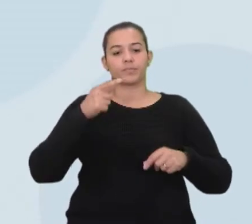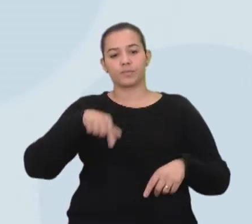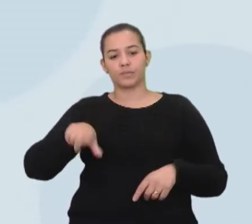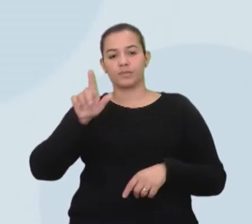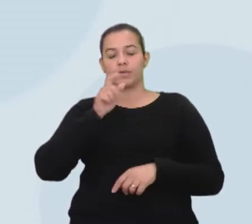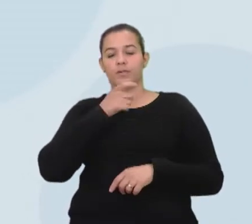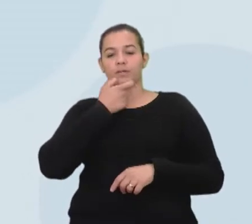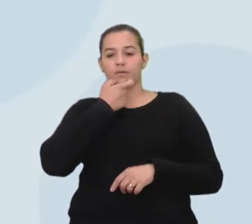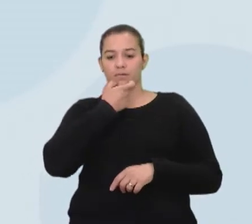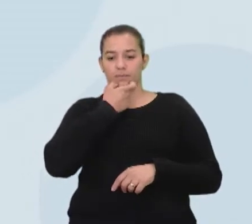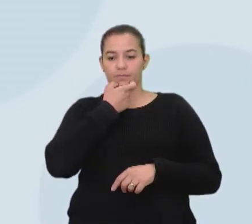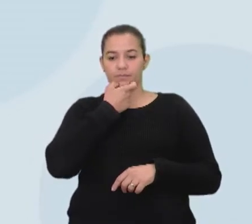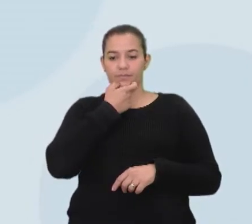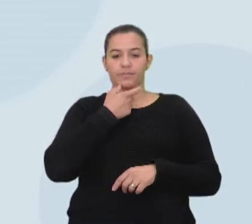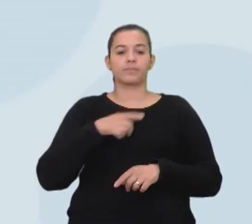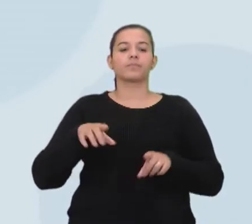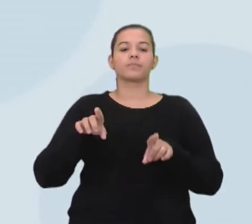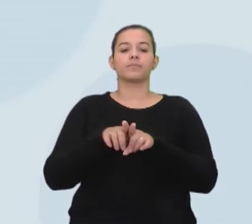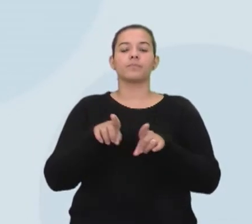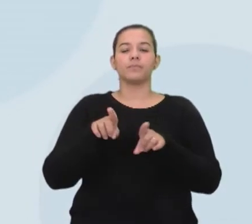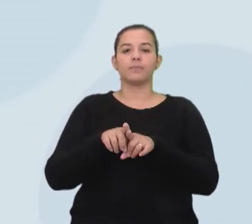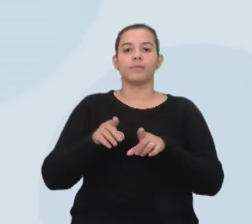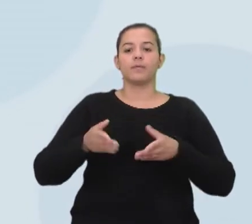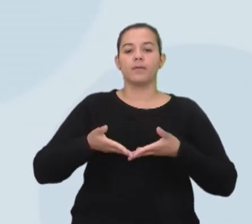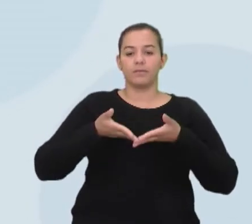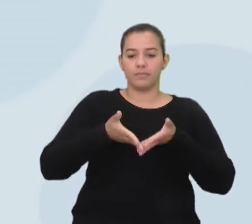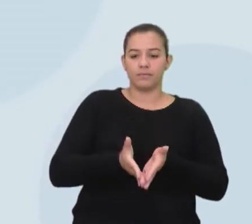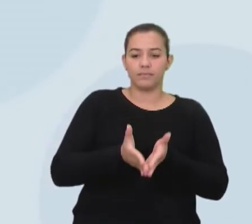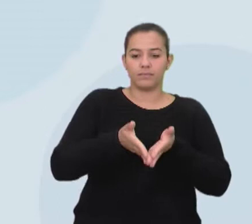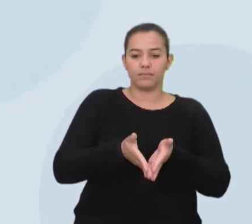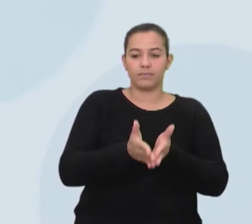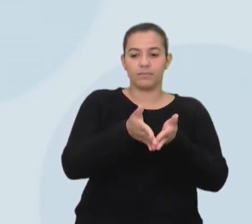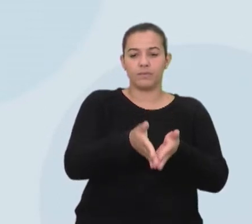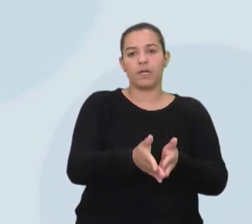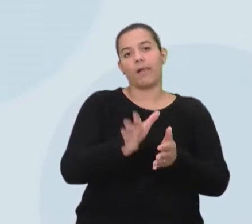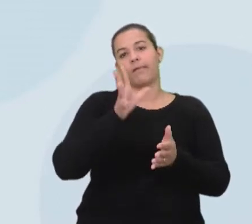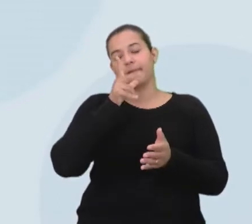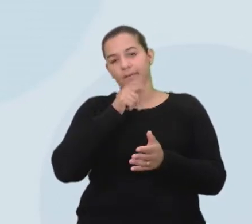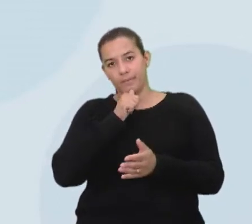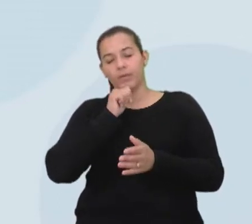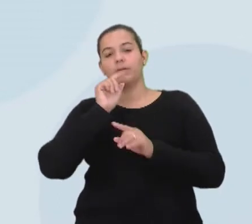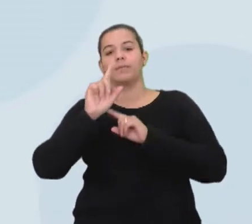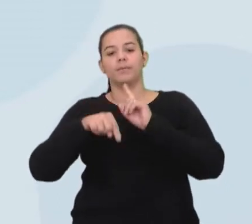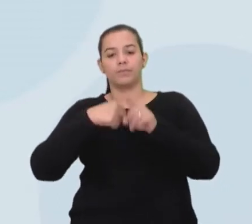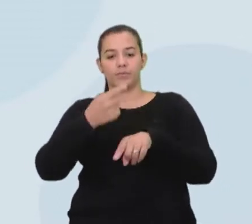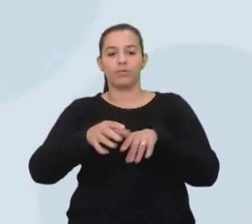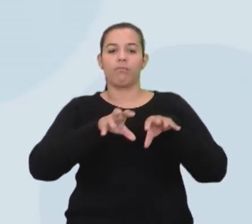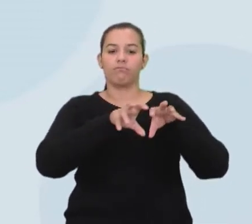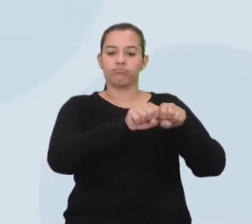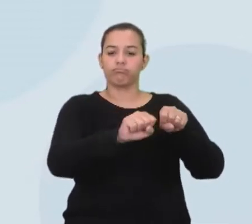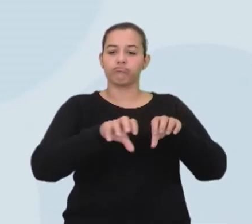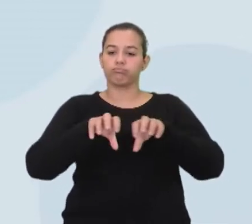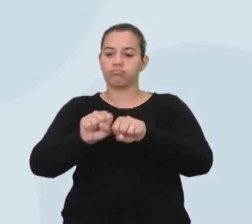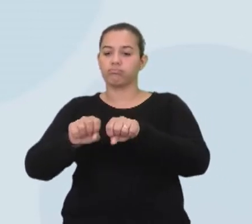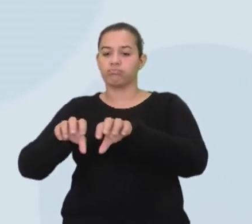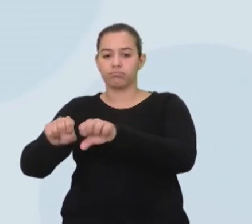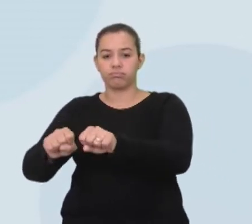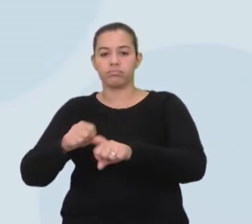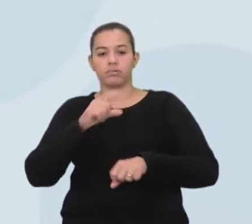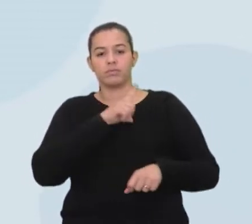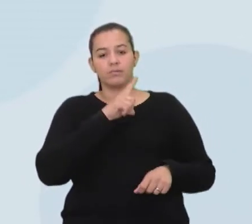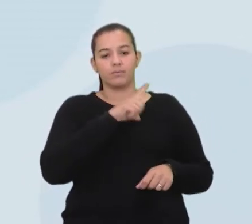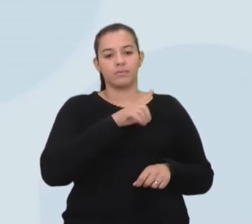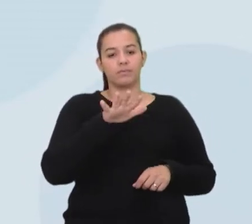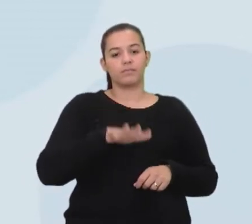Inglaterra, ela se lança aí ao mar mais tardiamente, né? Mas acabam conquistando aí grandes territórios, como por exemplo a